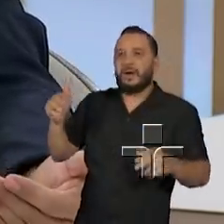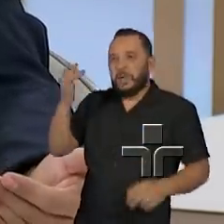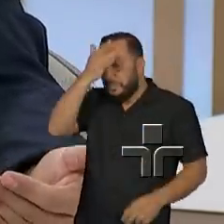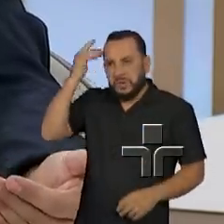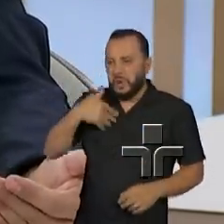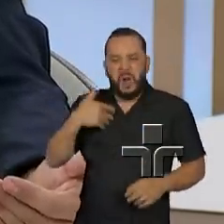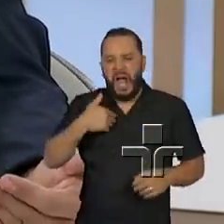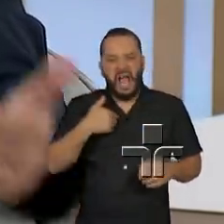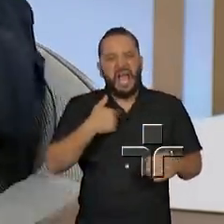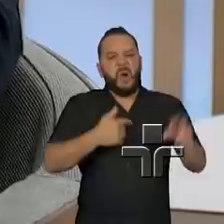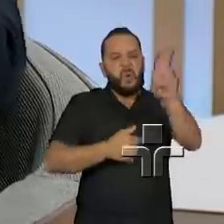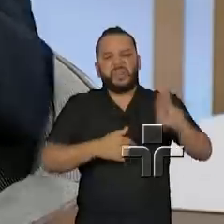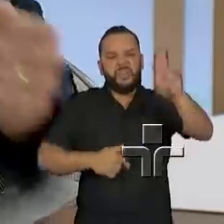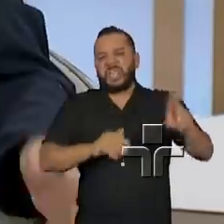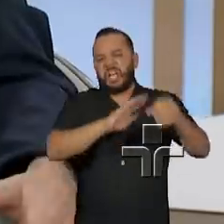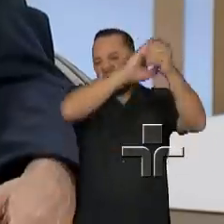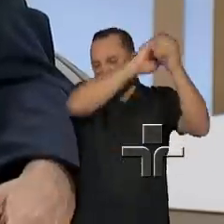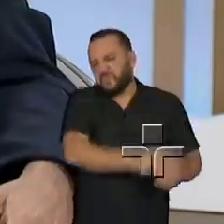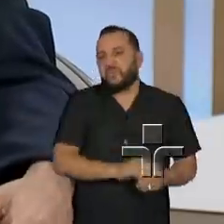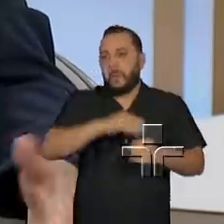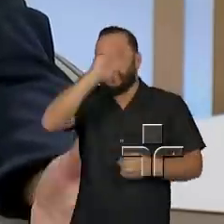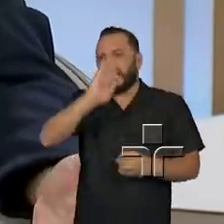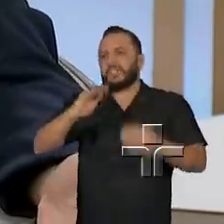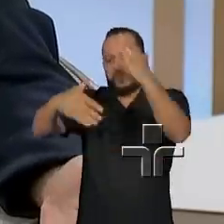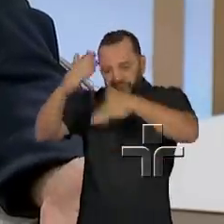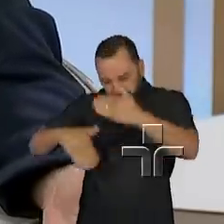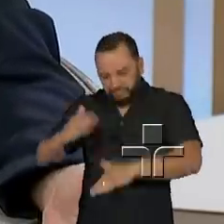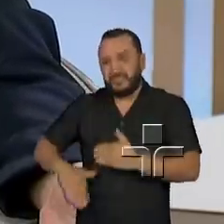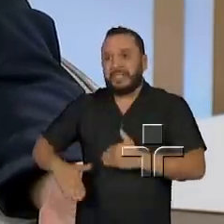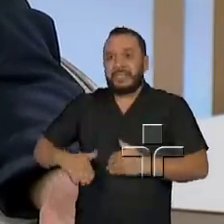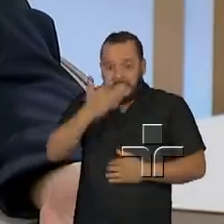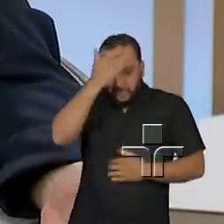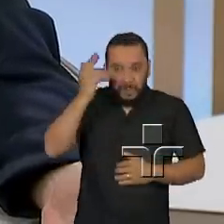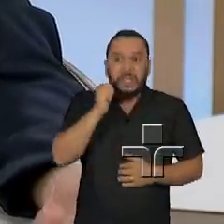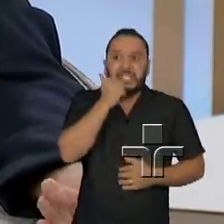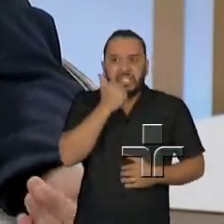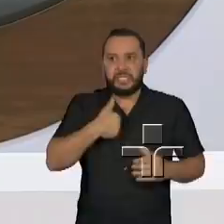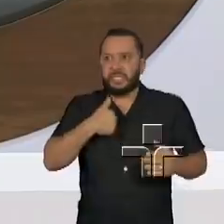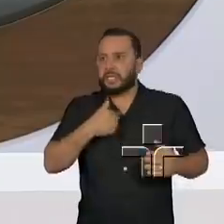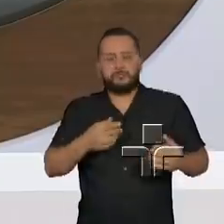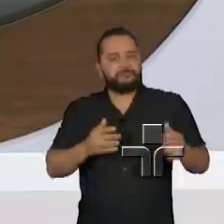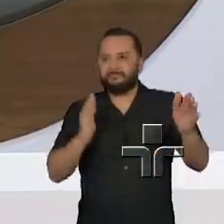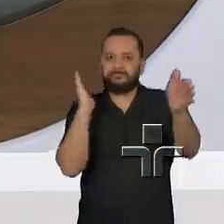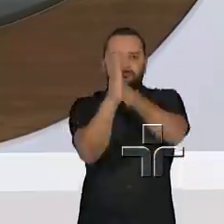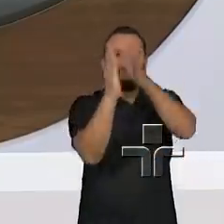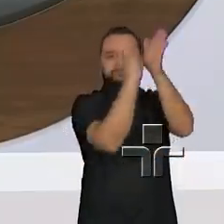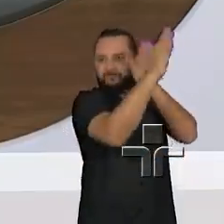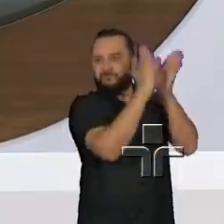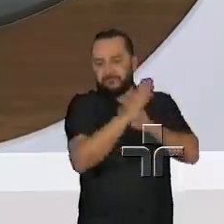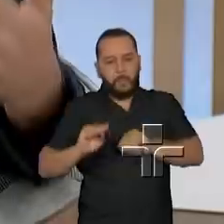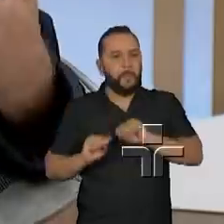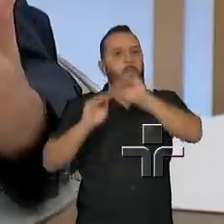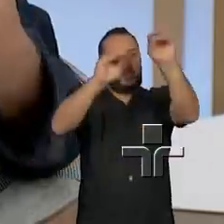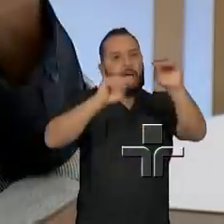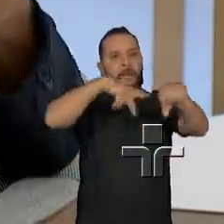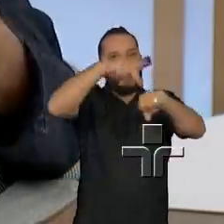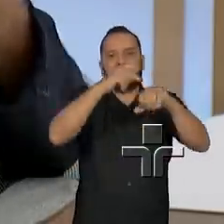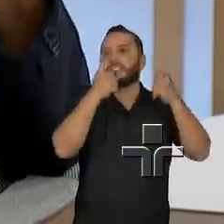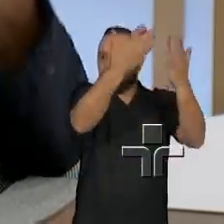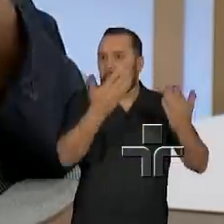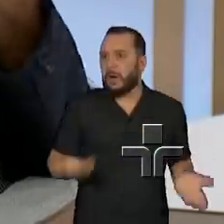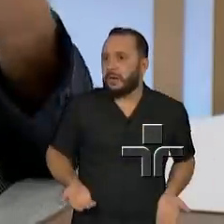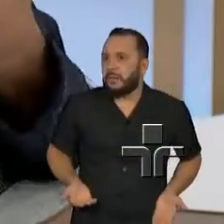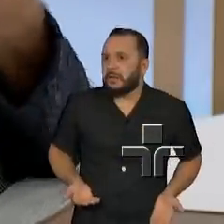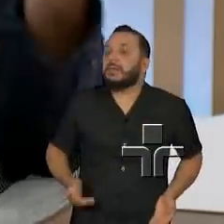o país vai dar errado. E aí volto para a questão da fuga de cérebros. Já está acontecendo. Hoje em dia o Brasil está fazendo o quê? Está formando gente em alto